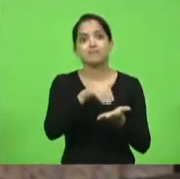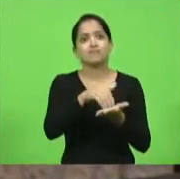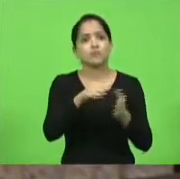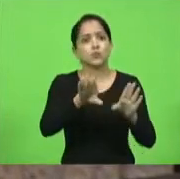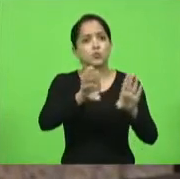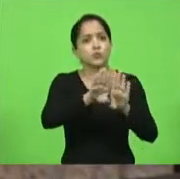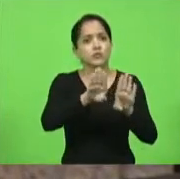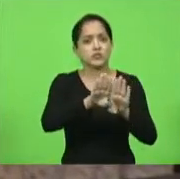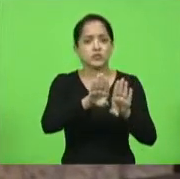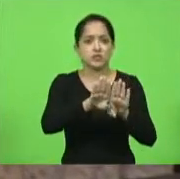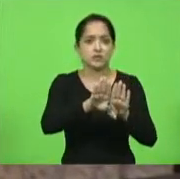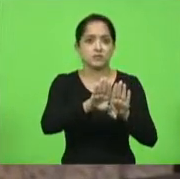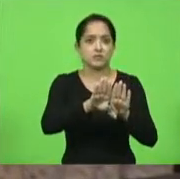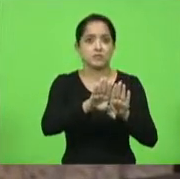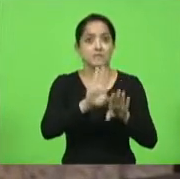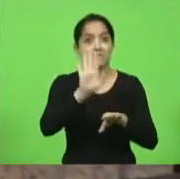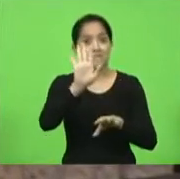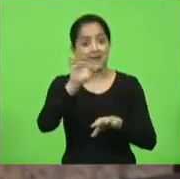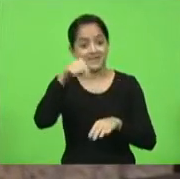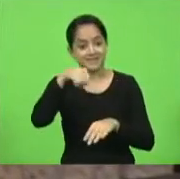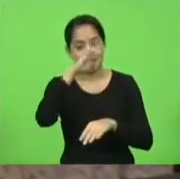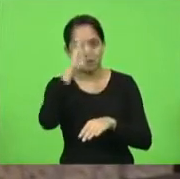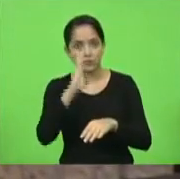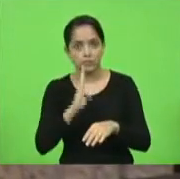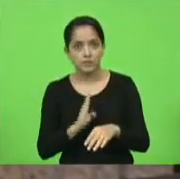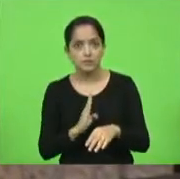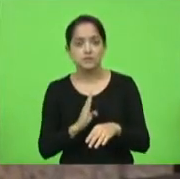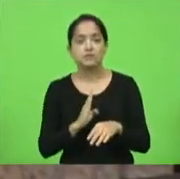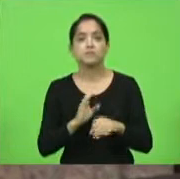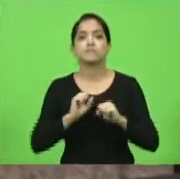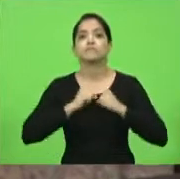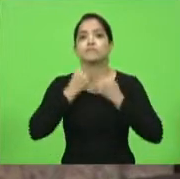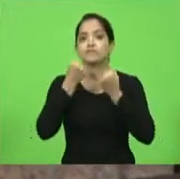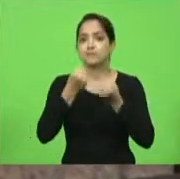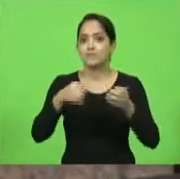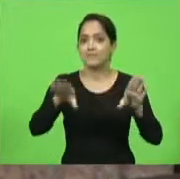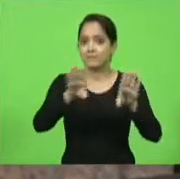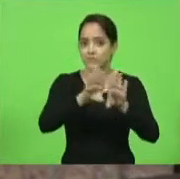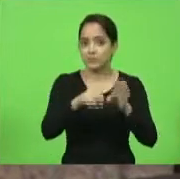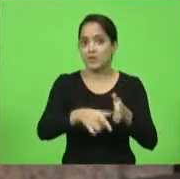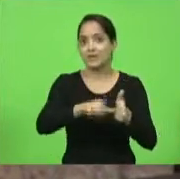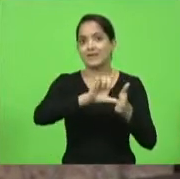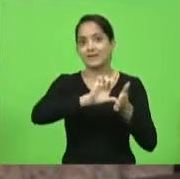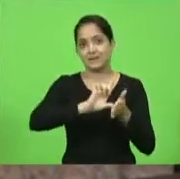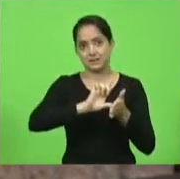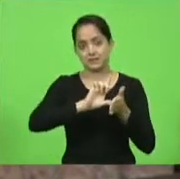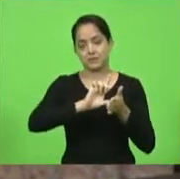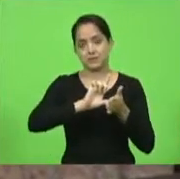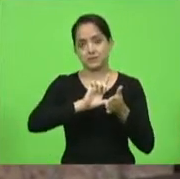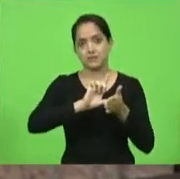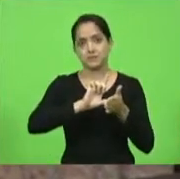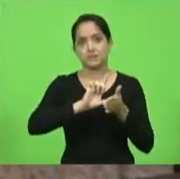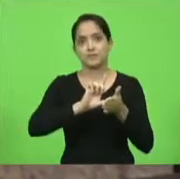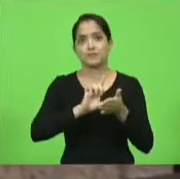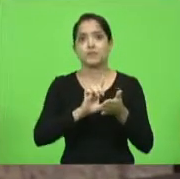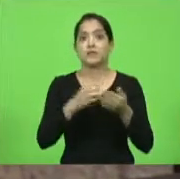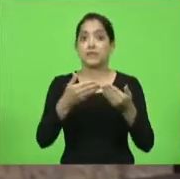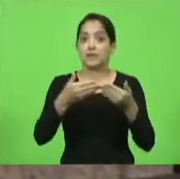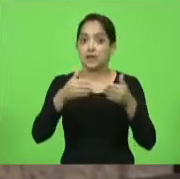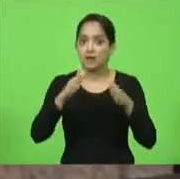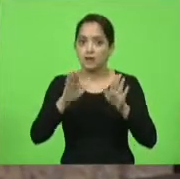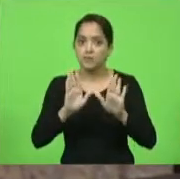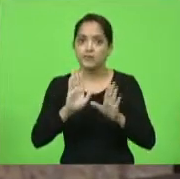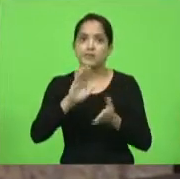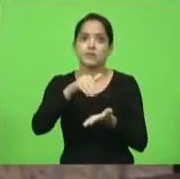fechadas, enquanto aqui no Brasil nós nos esforçamos para fechá-las antes de todos e abri-las por último. Isso